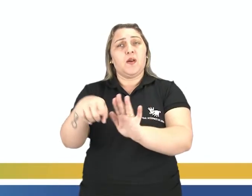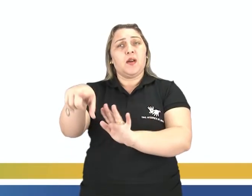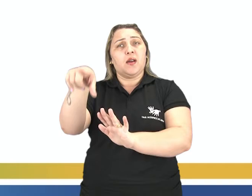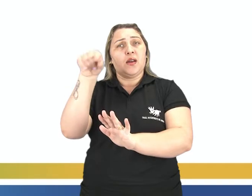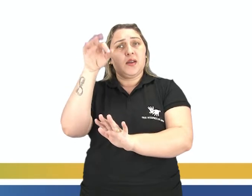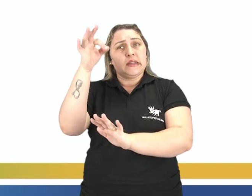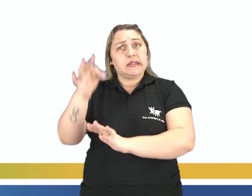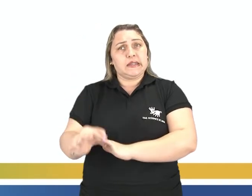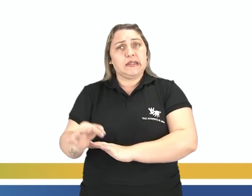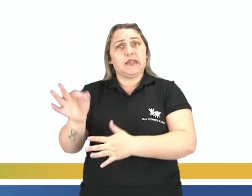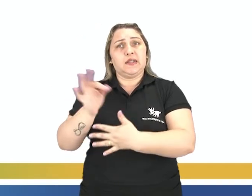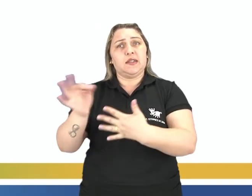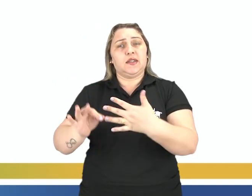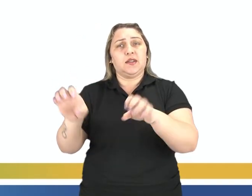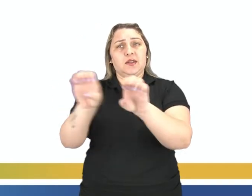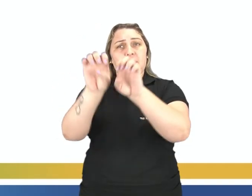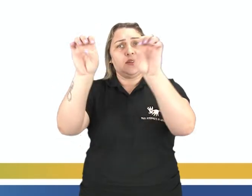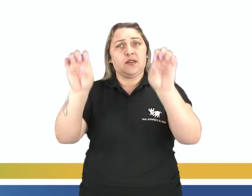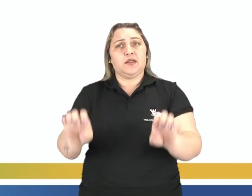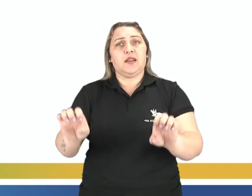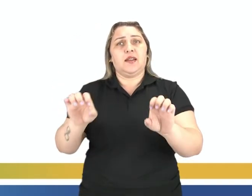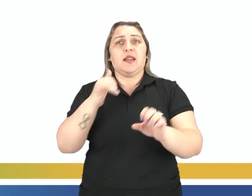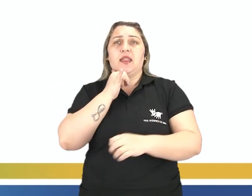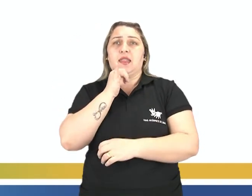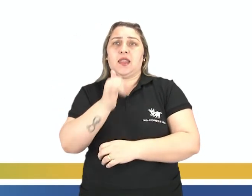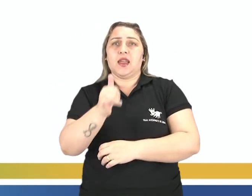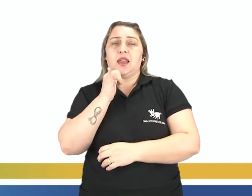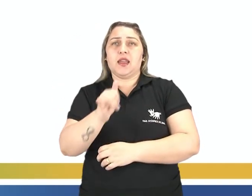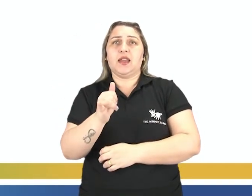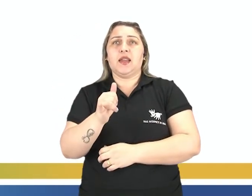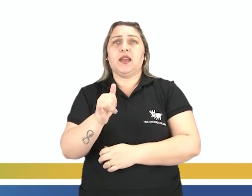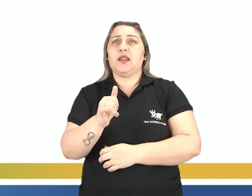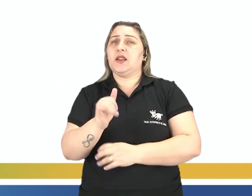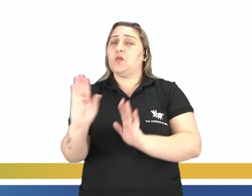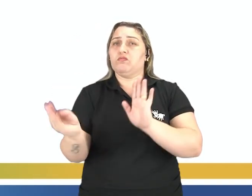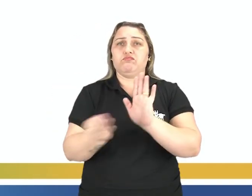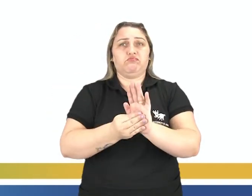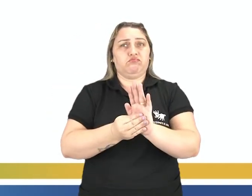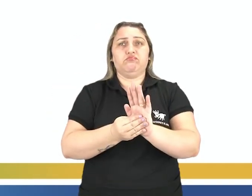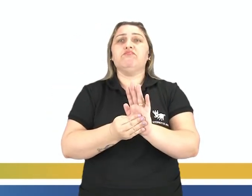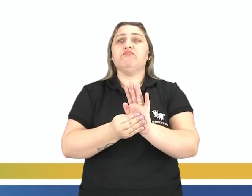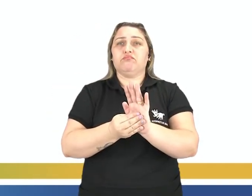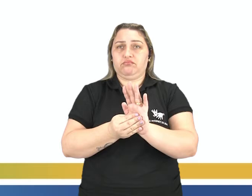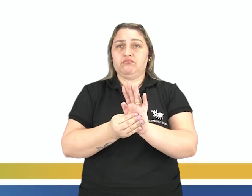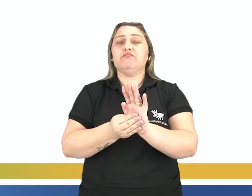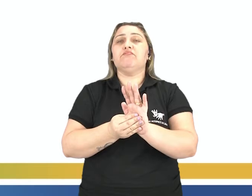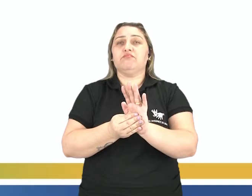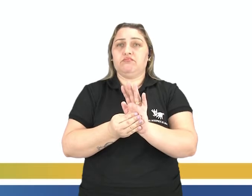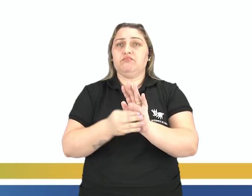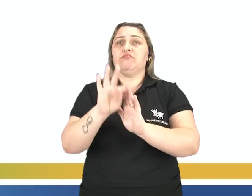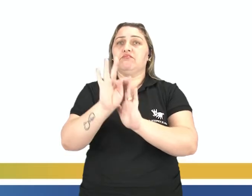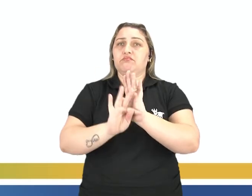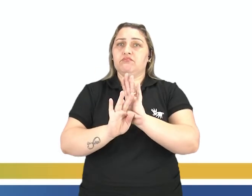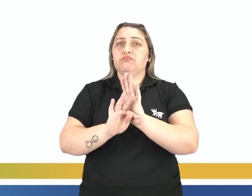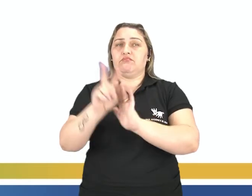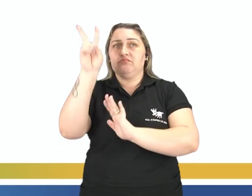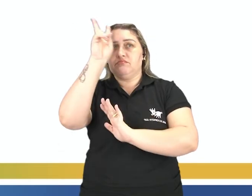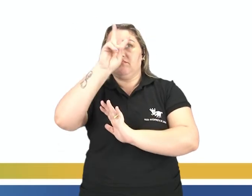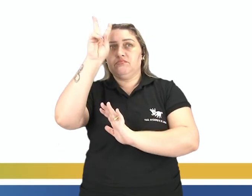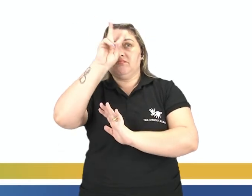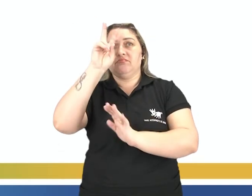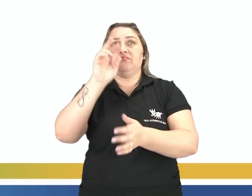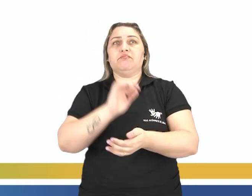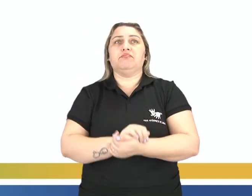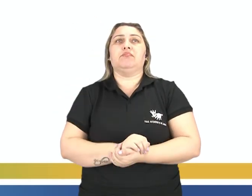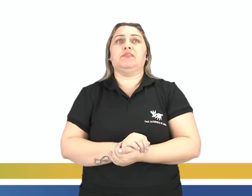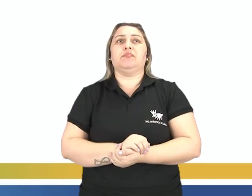base no texto abaixo, indique a alternativa cujo elemento estruturador da narrativa não foi interposto